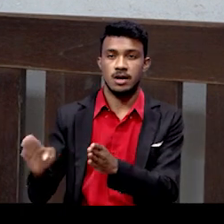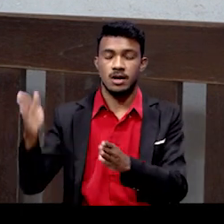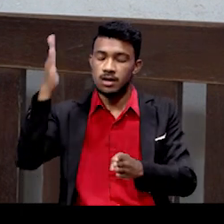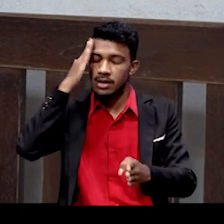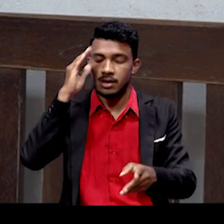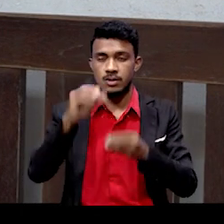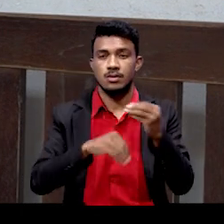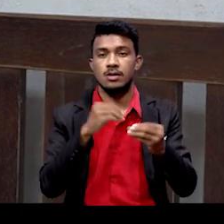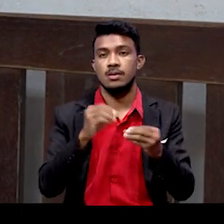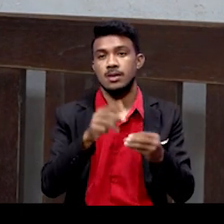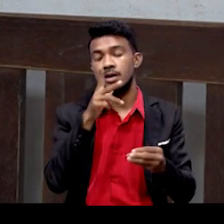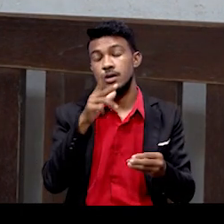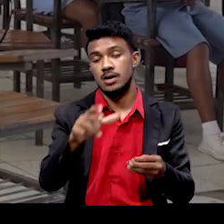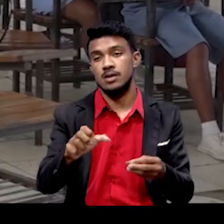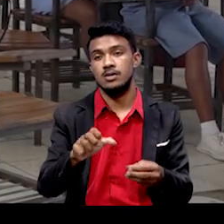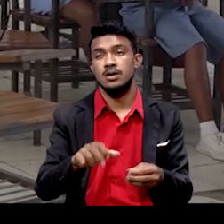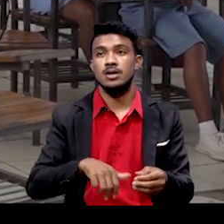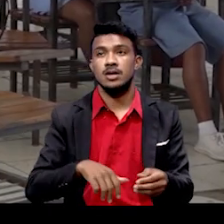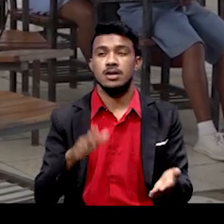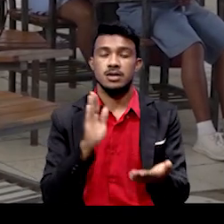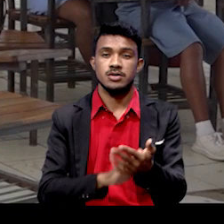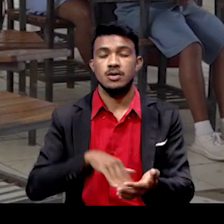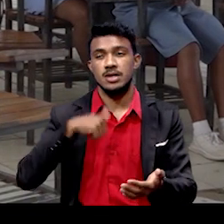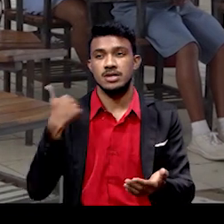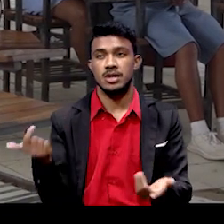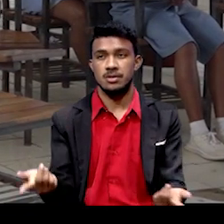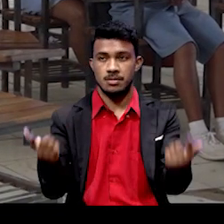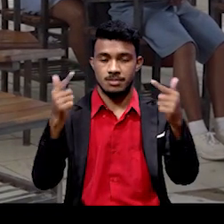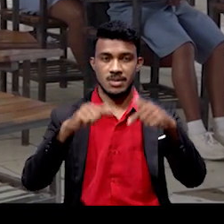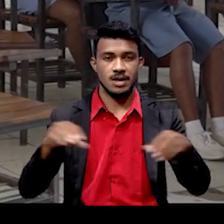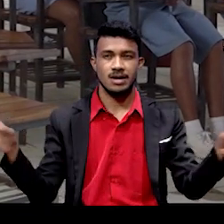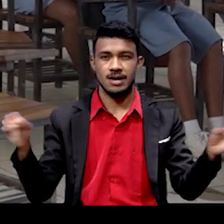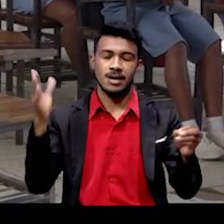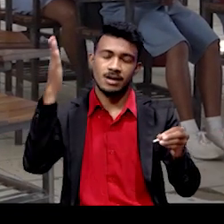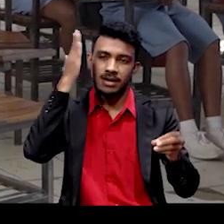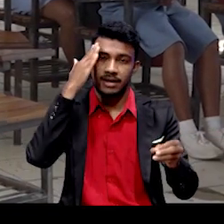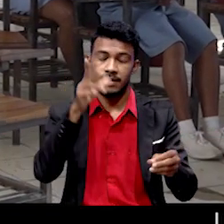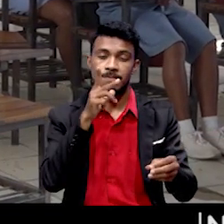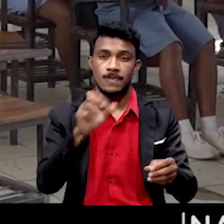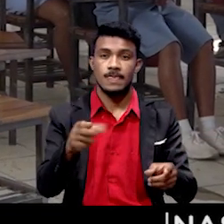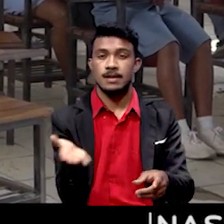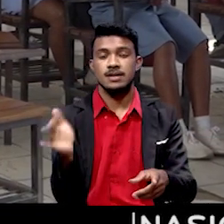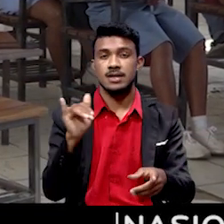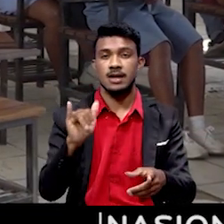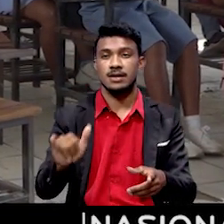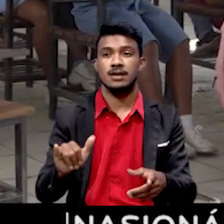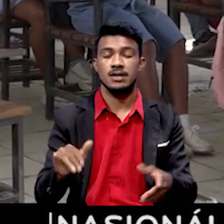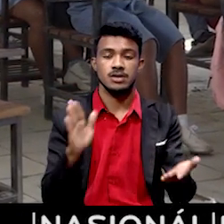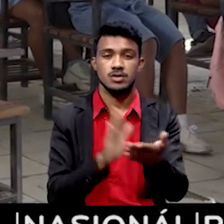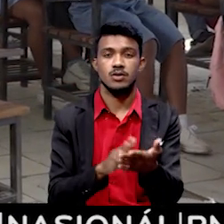língua, escola ser o que é mais lá do reconhecimento, então será nível né? Lá